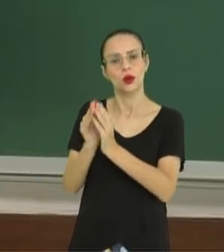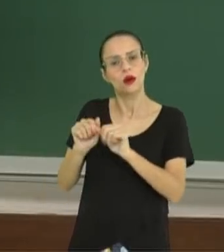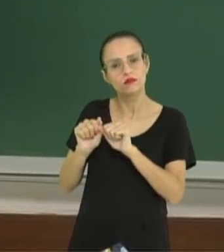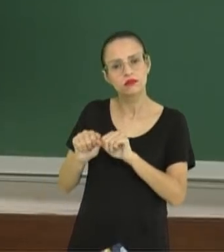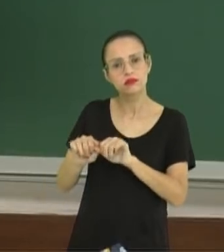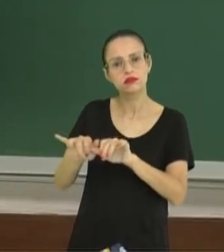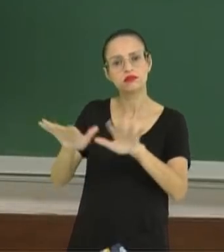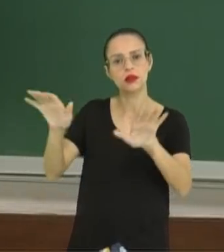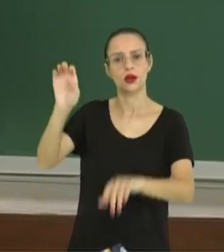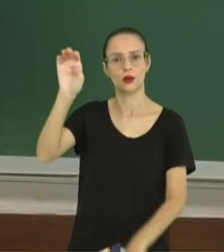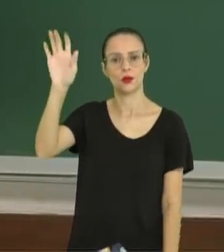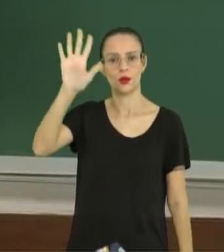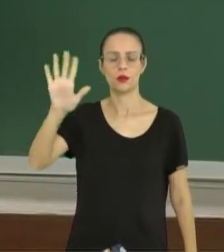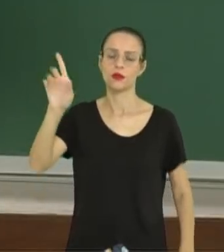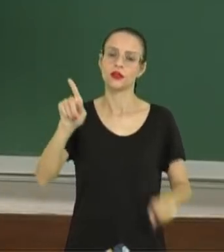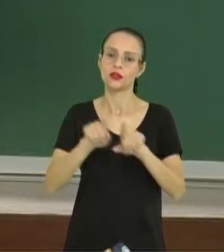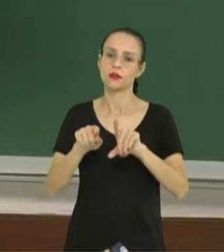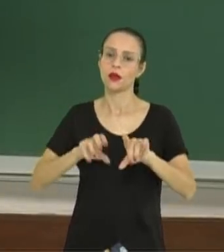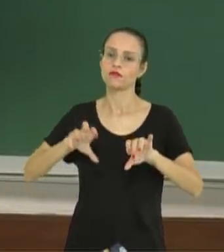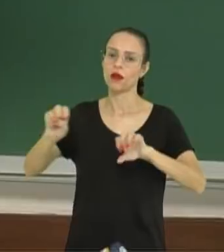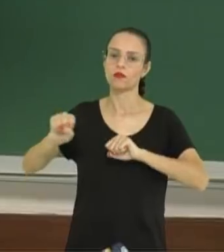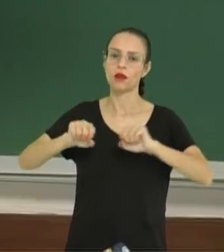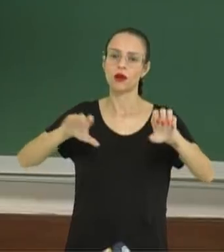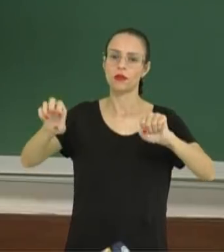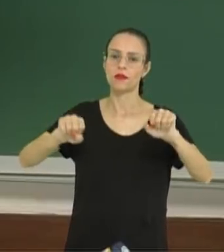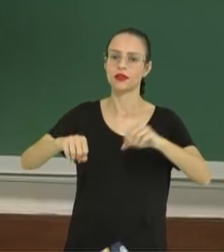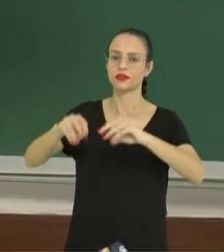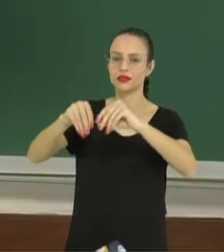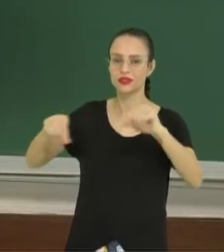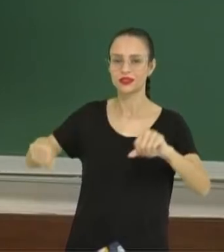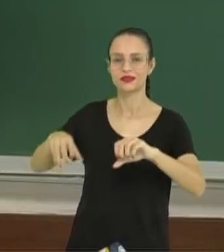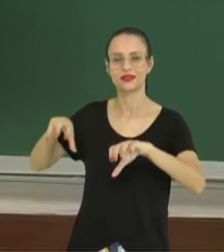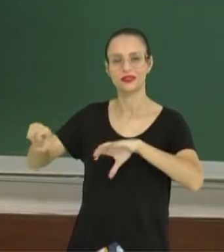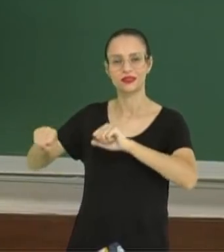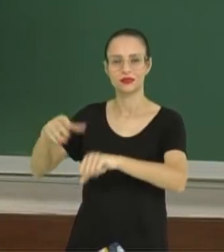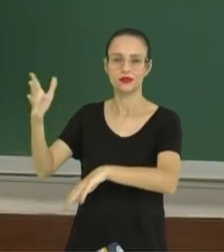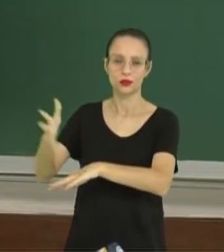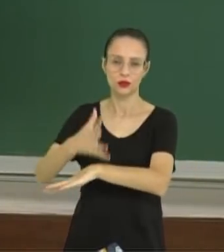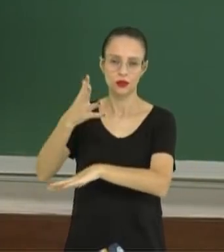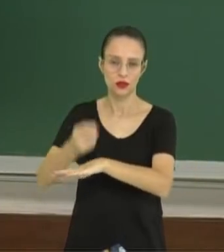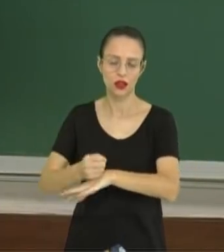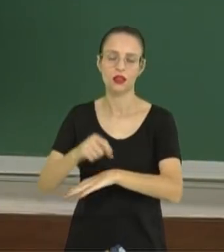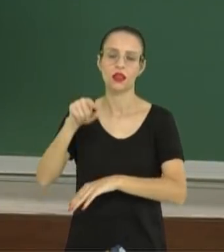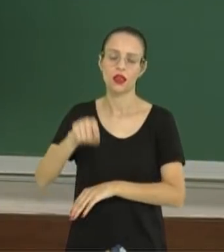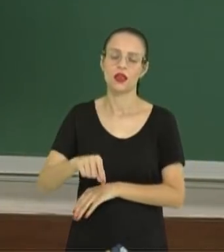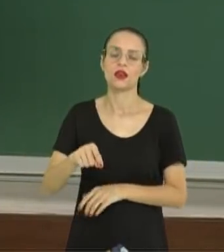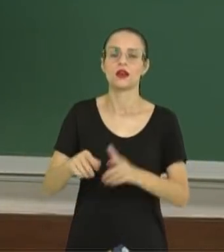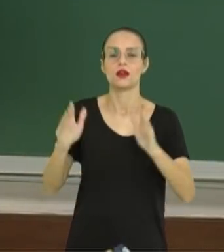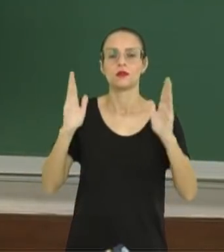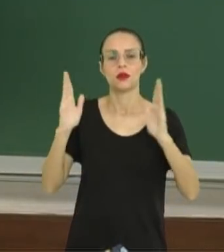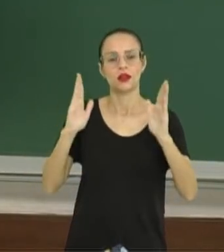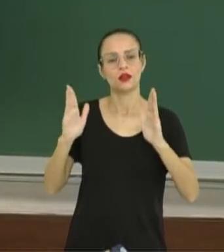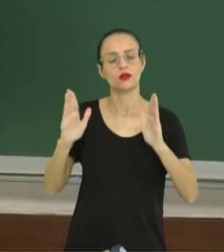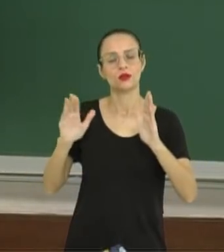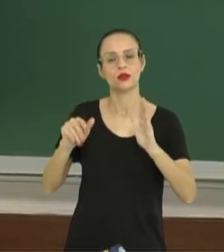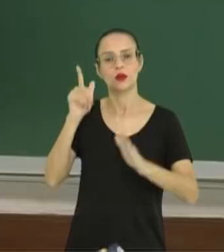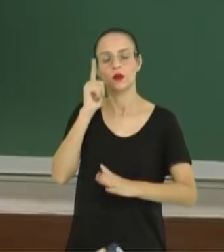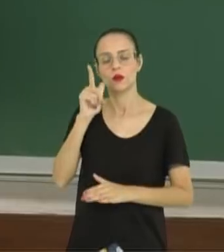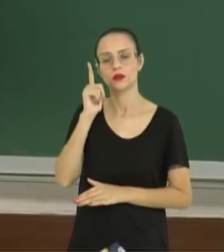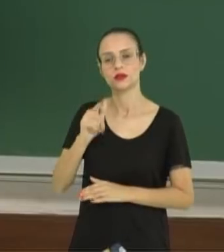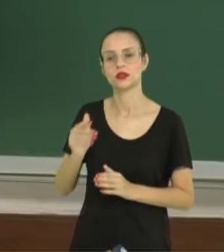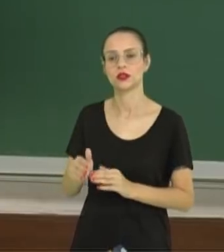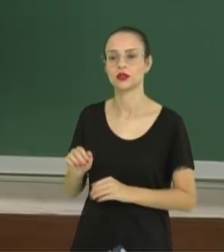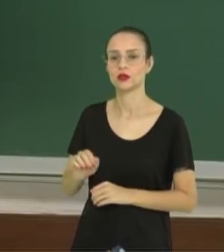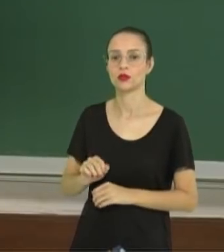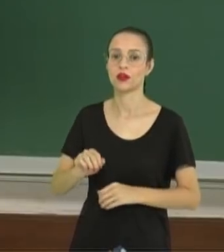por novos territórios coloniais, né? Aquele período das grandes navegações que chegaram a vários outros,